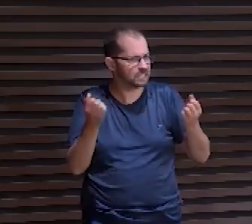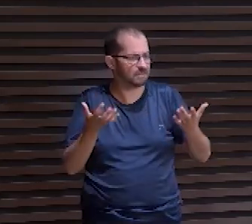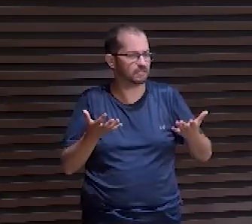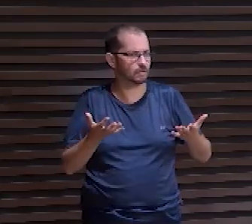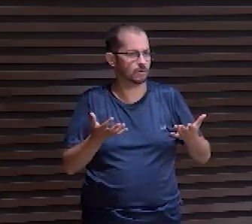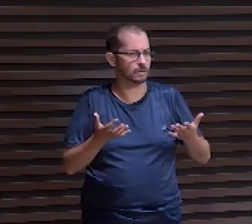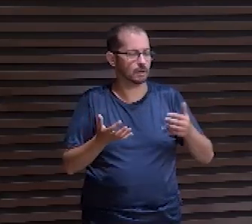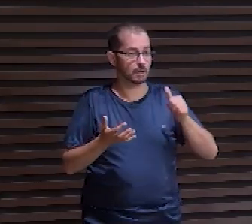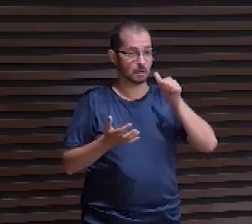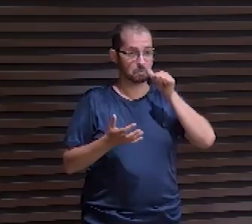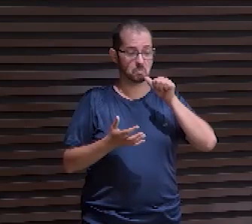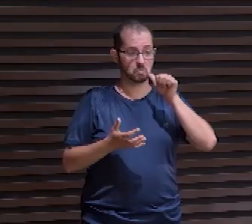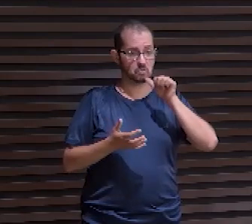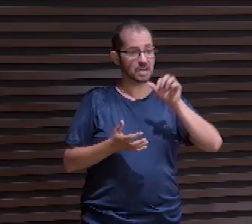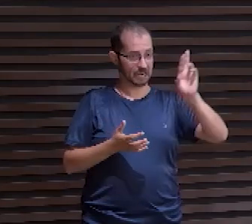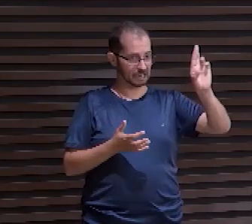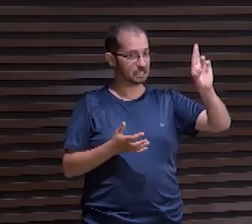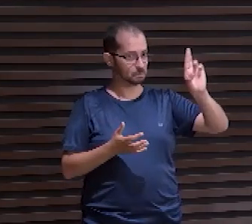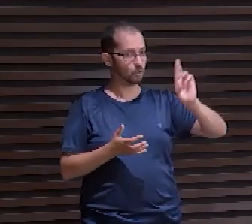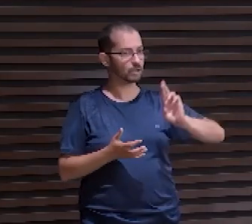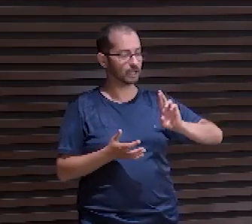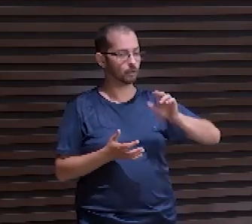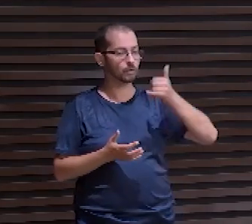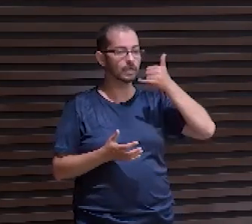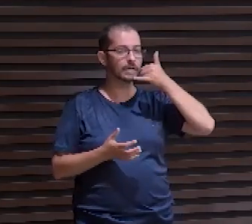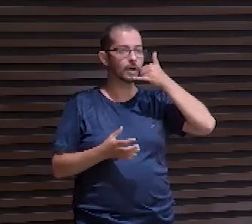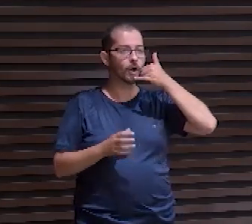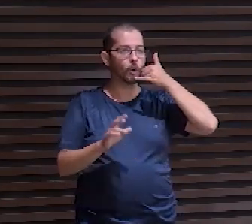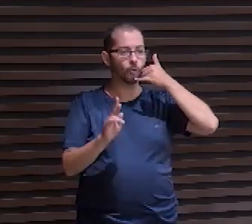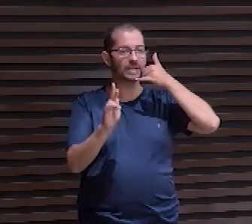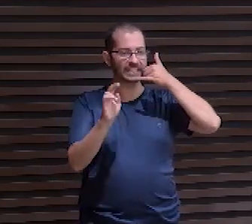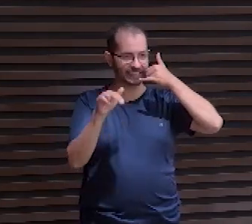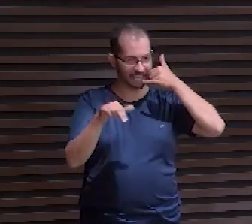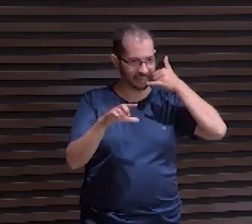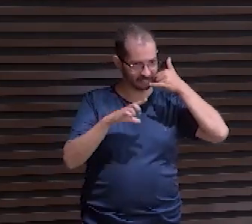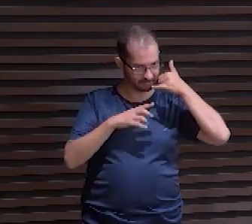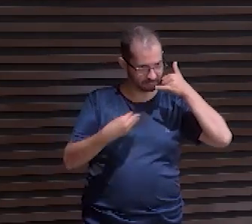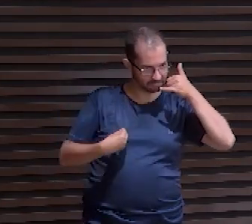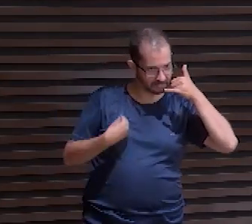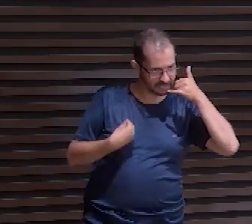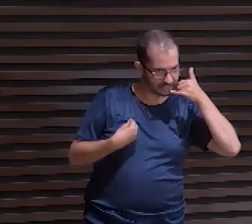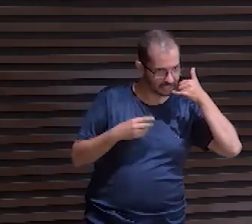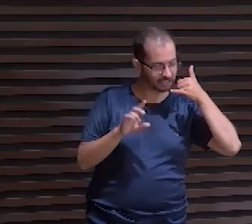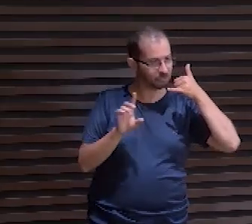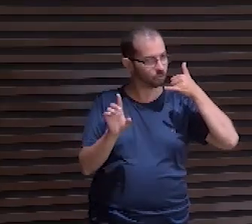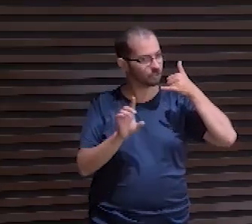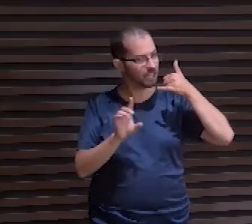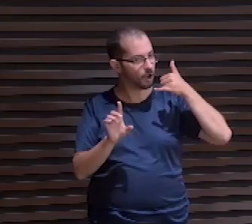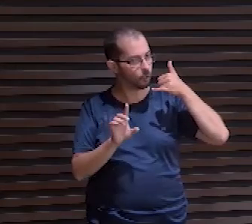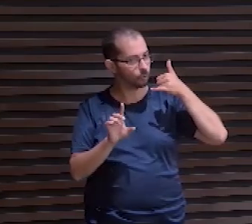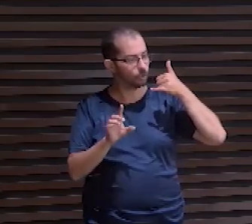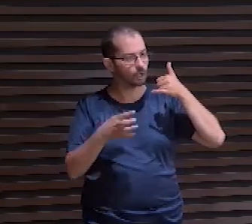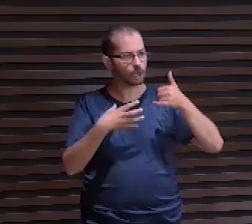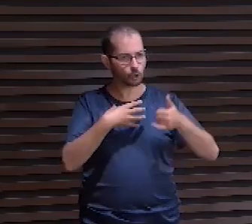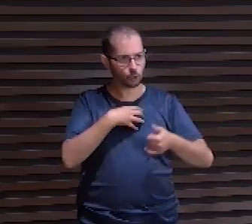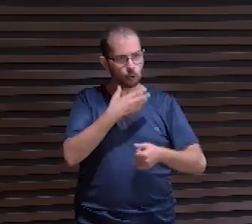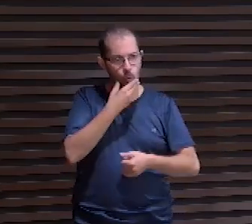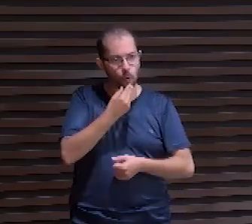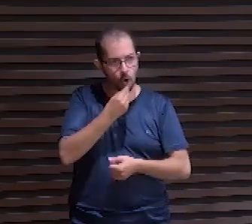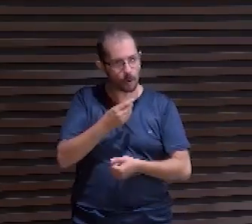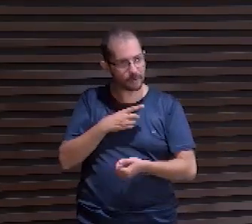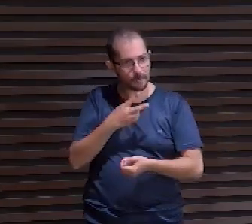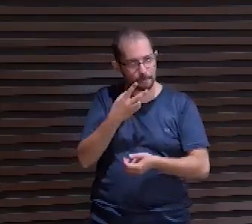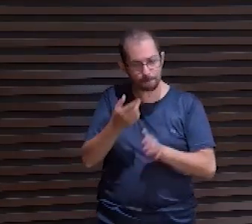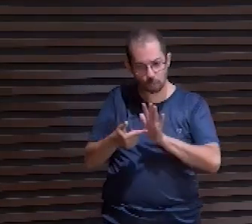respondeu ela, Sr. Gaub, encontra ou não? O tom da sua voz mostrava que sua